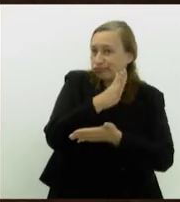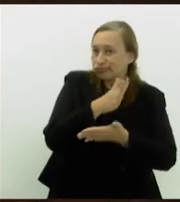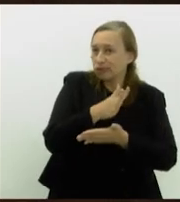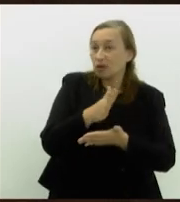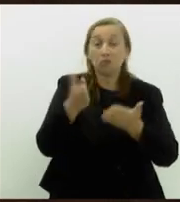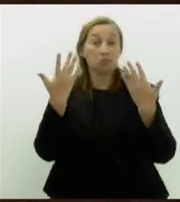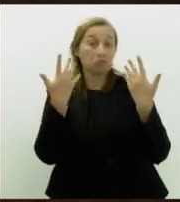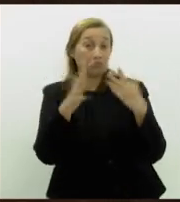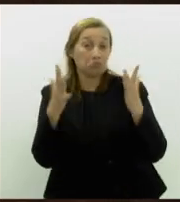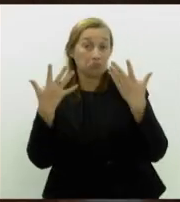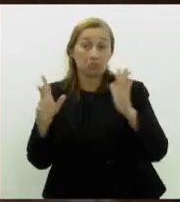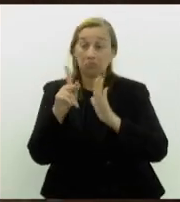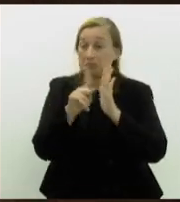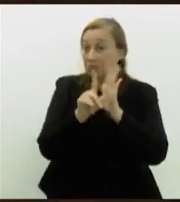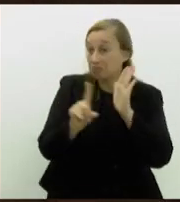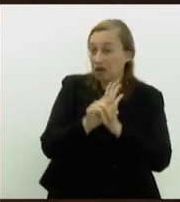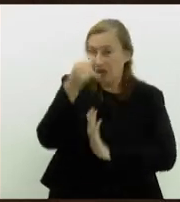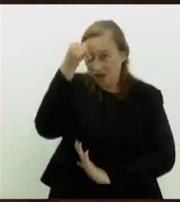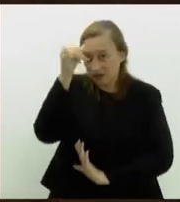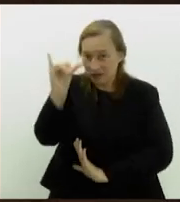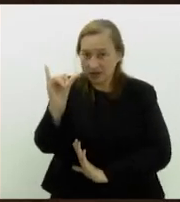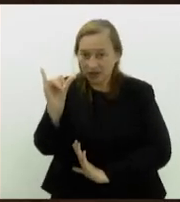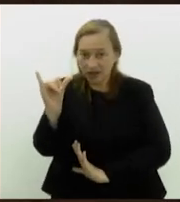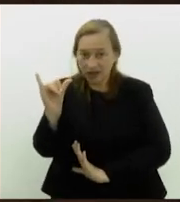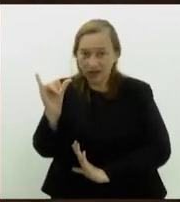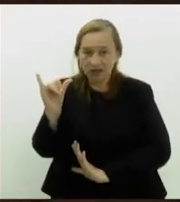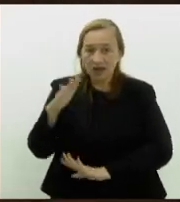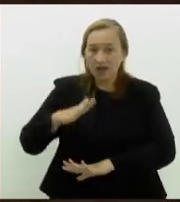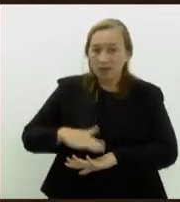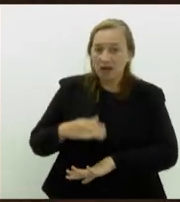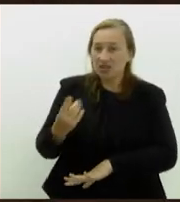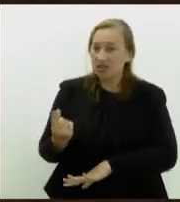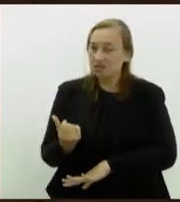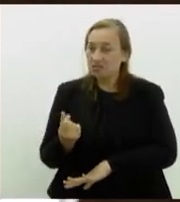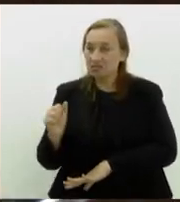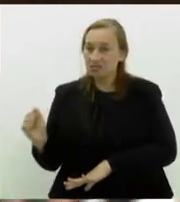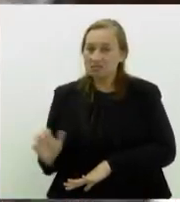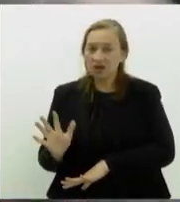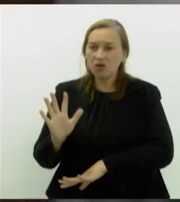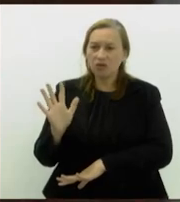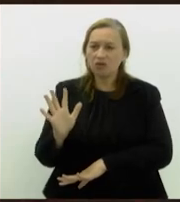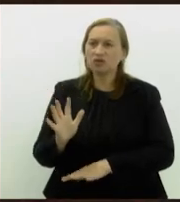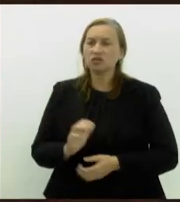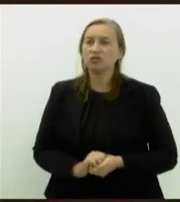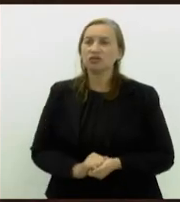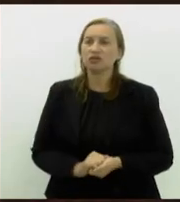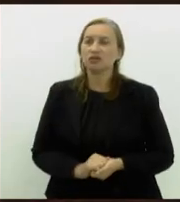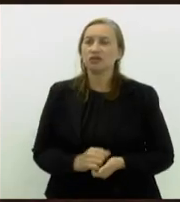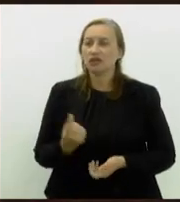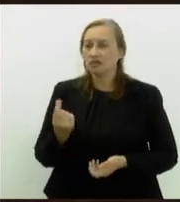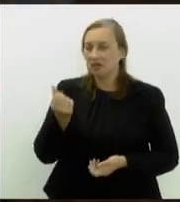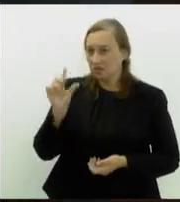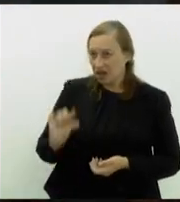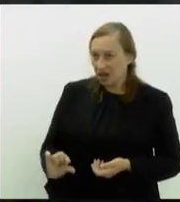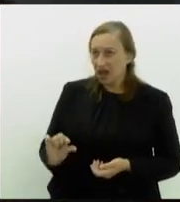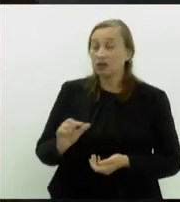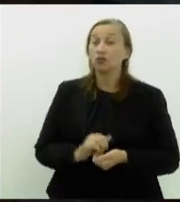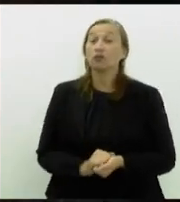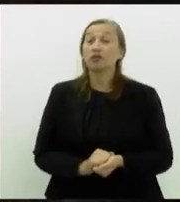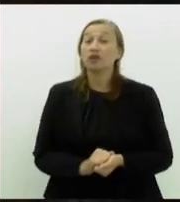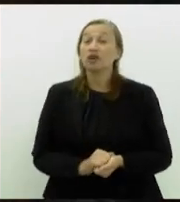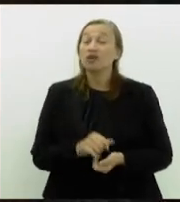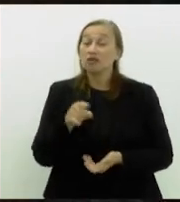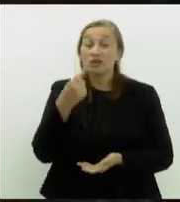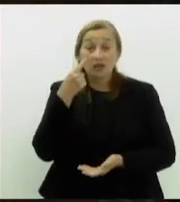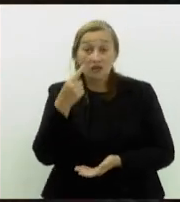projeto. Prevenção é muito mais barato, muito mais eficaz. E, além disso, você pega, se